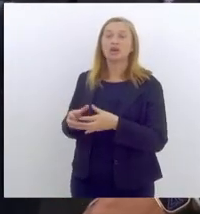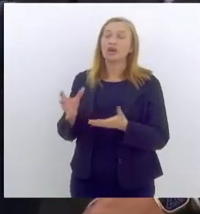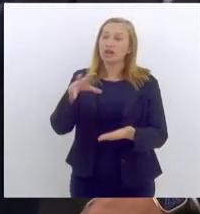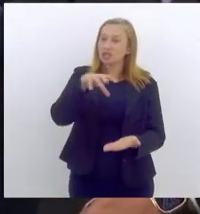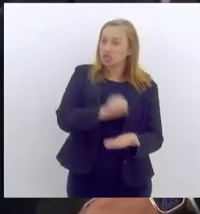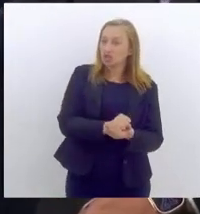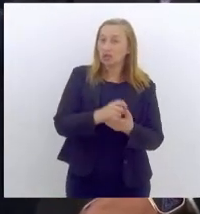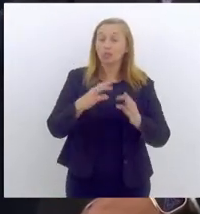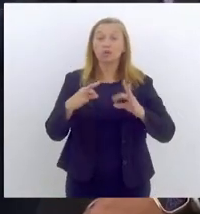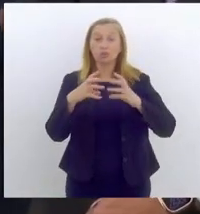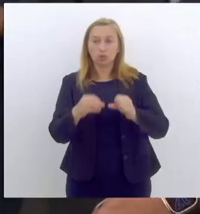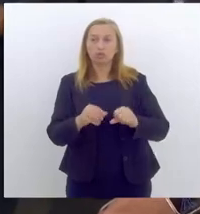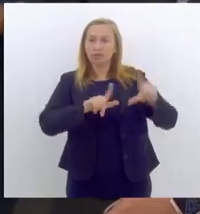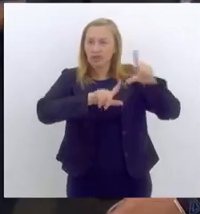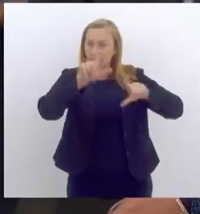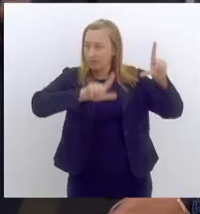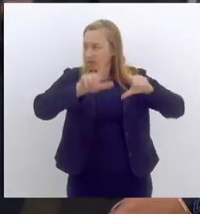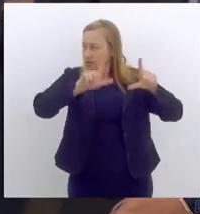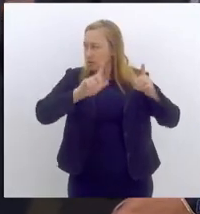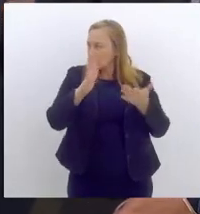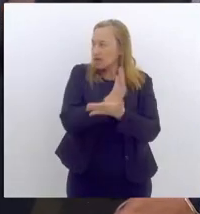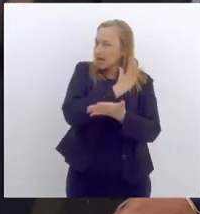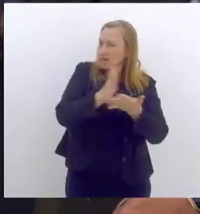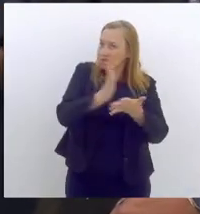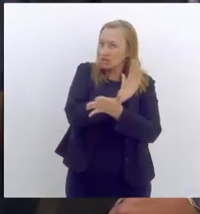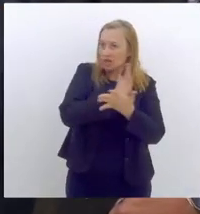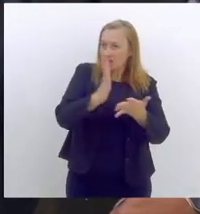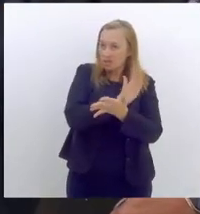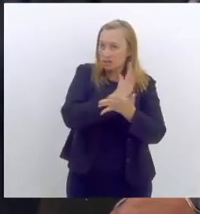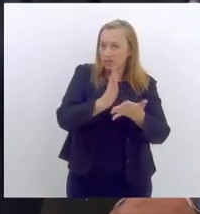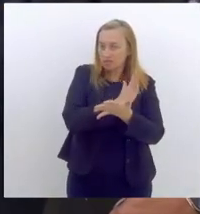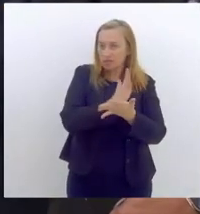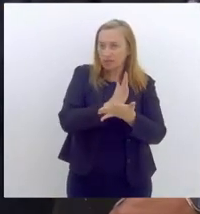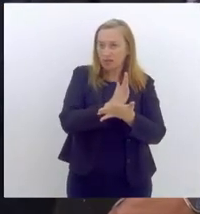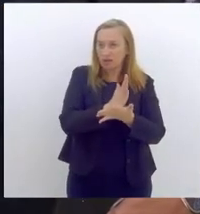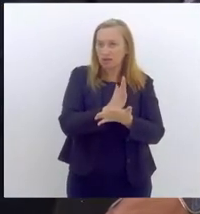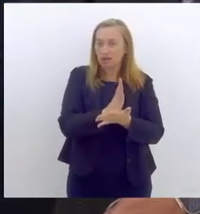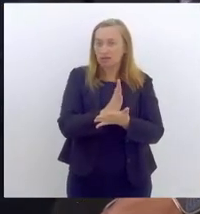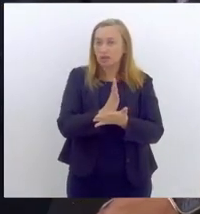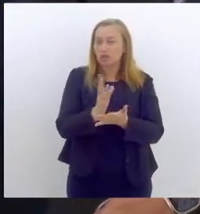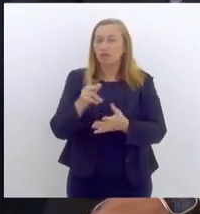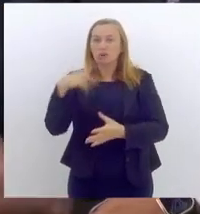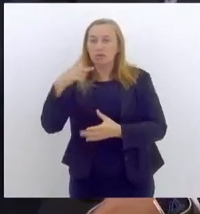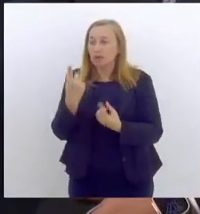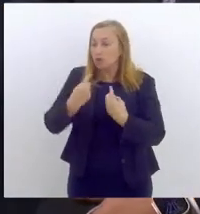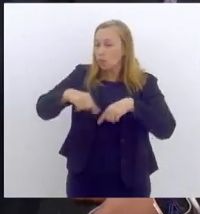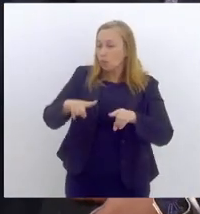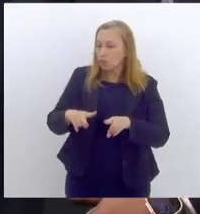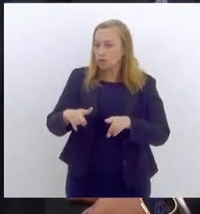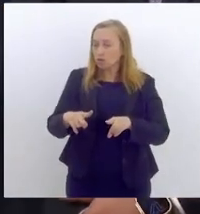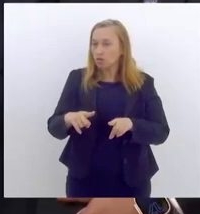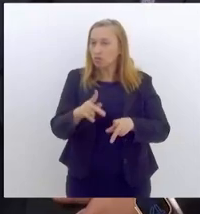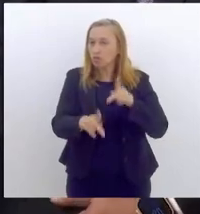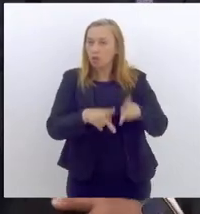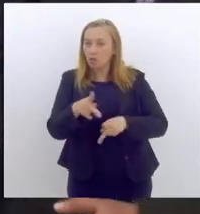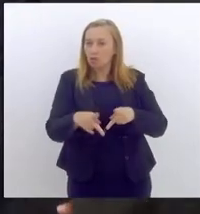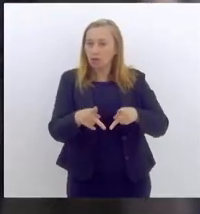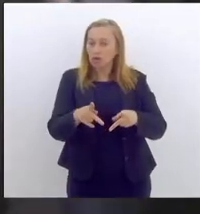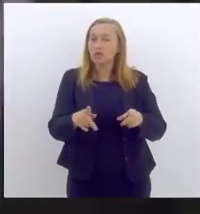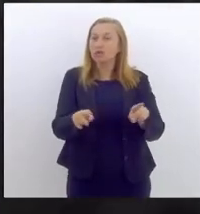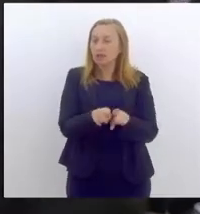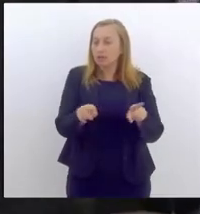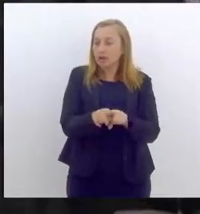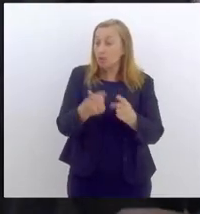mídias, que às vezes colocam o parlamento contra a população, às vezes o parlamento contra o próprio parlamento.